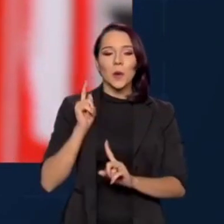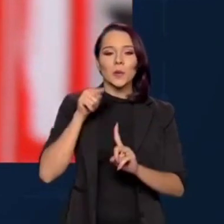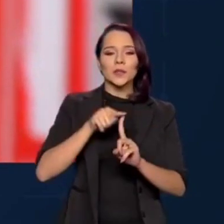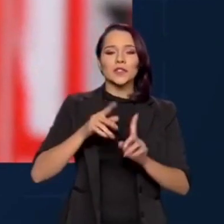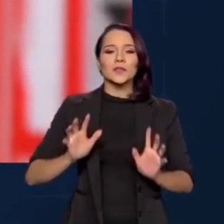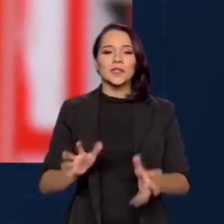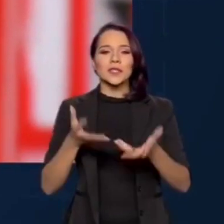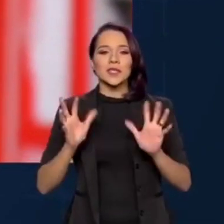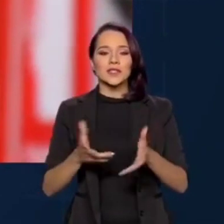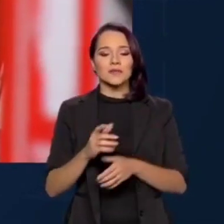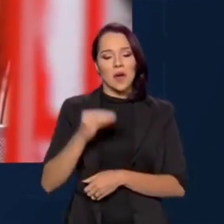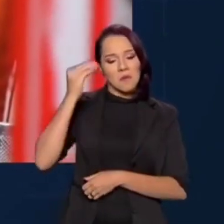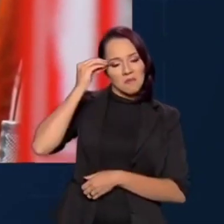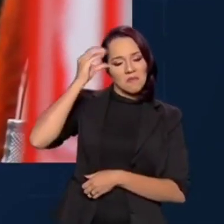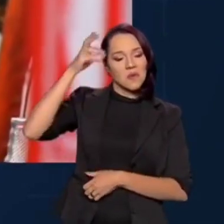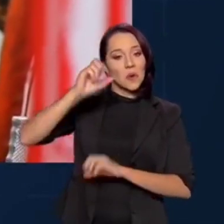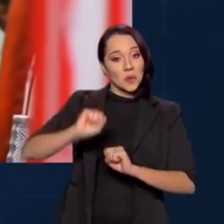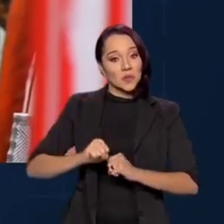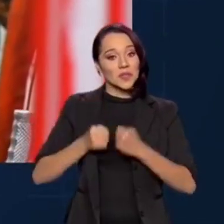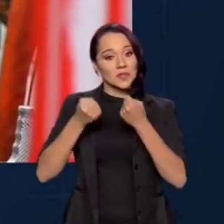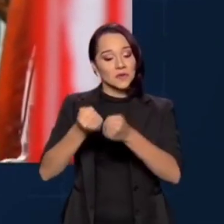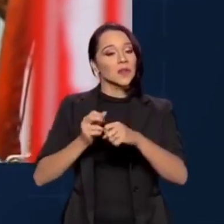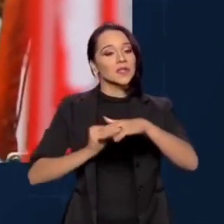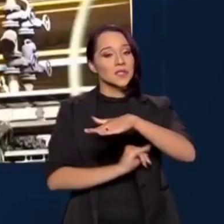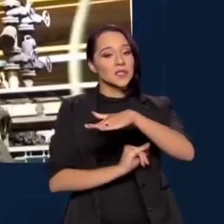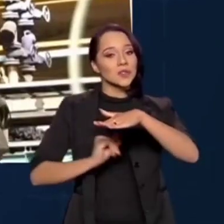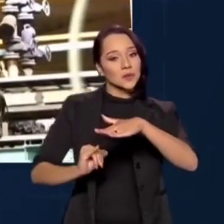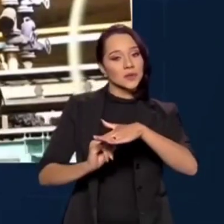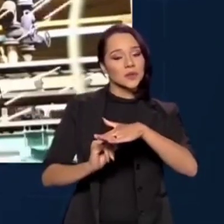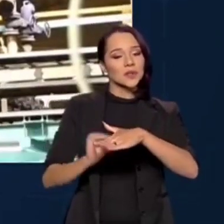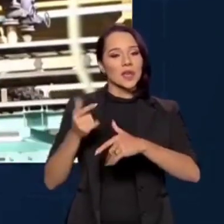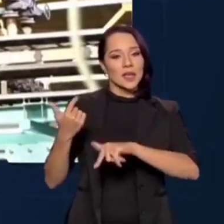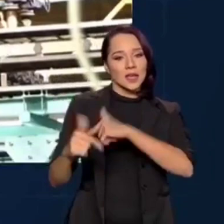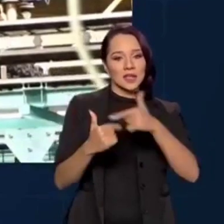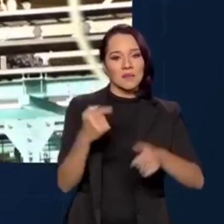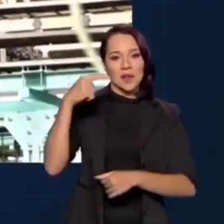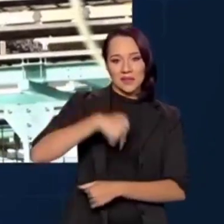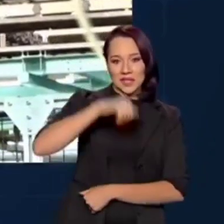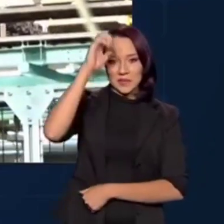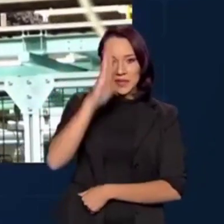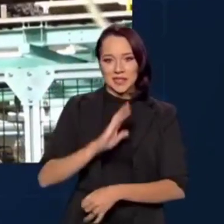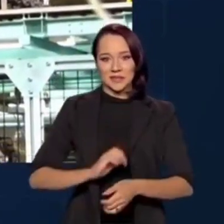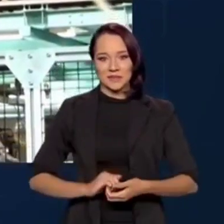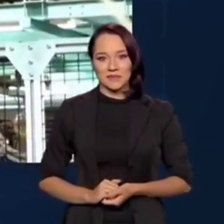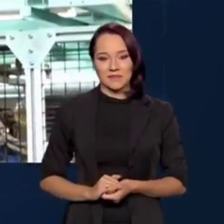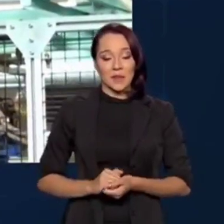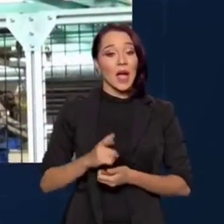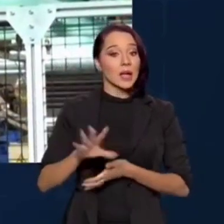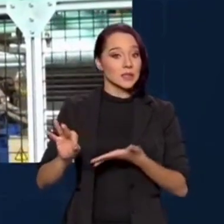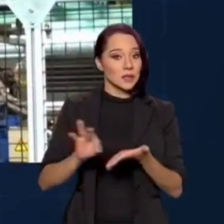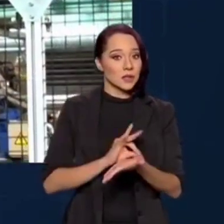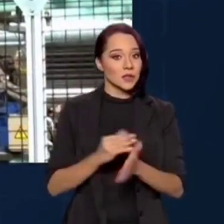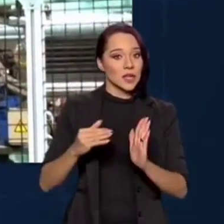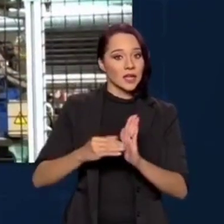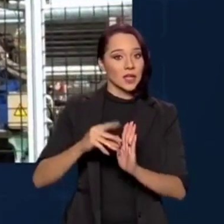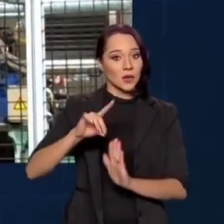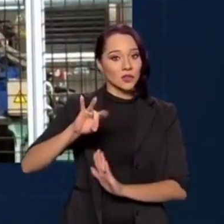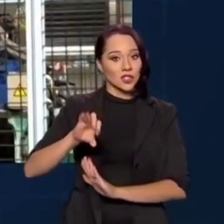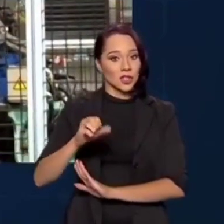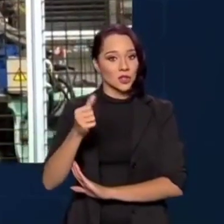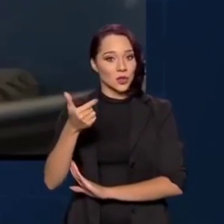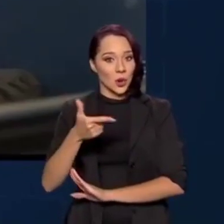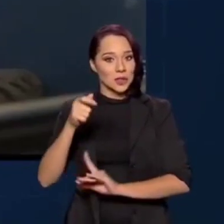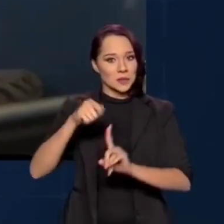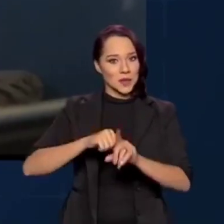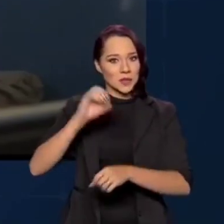de incentivar e reconhecer os esforços de instituições que atuam aqui no Brasil. As inscrições vão até o dia 2 de